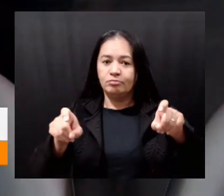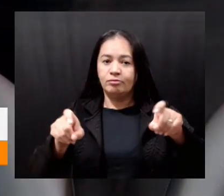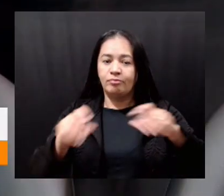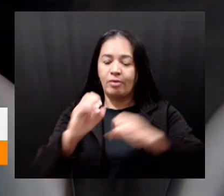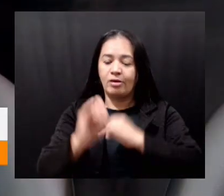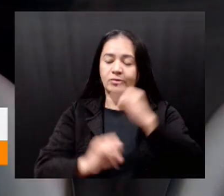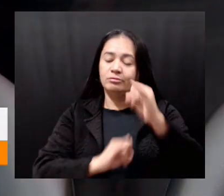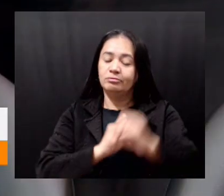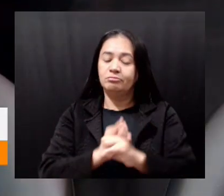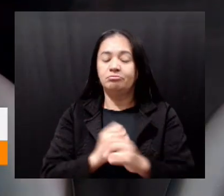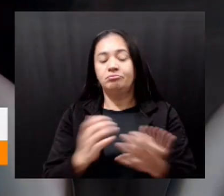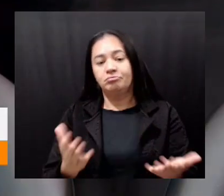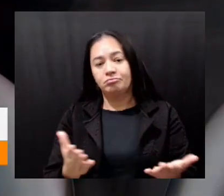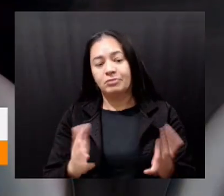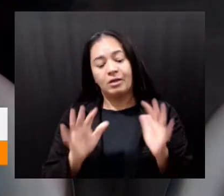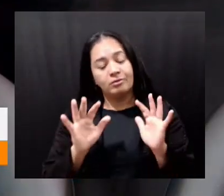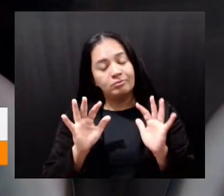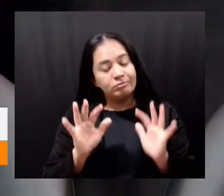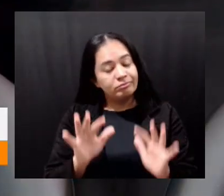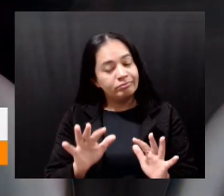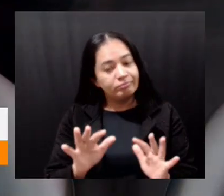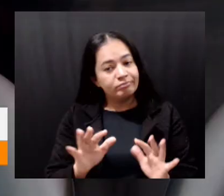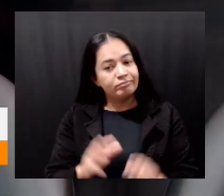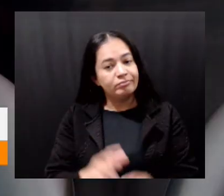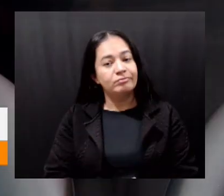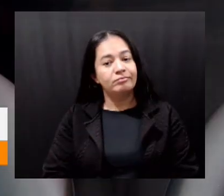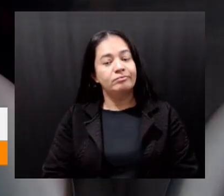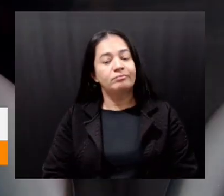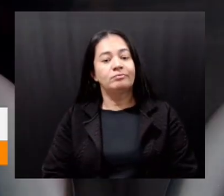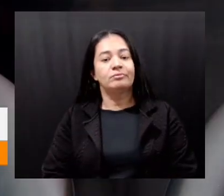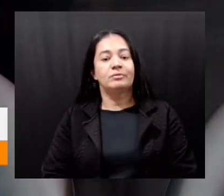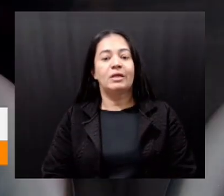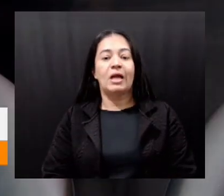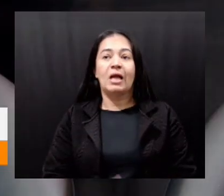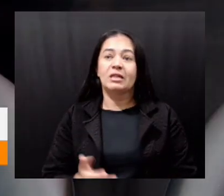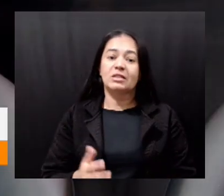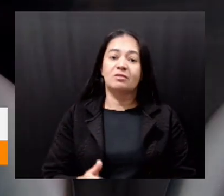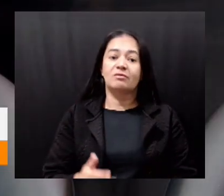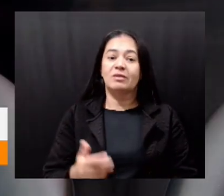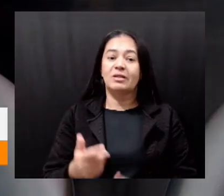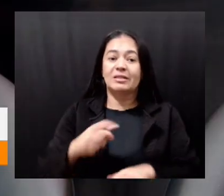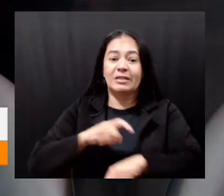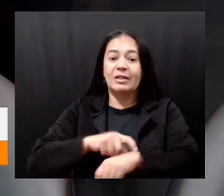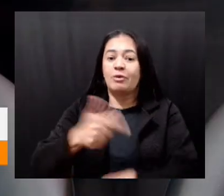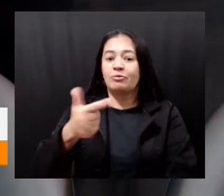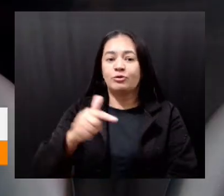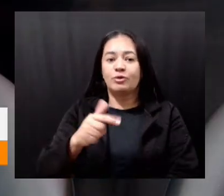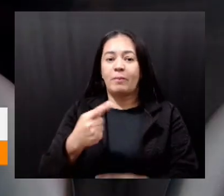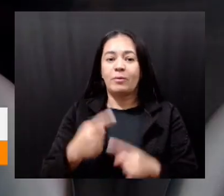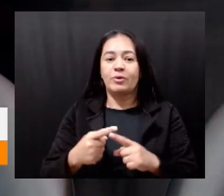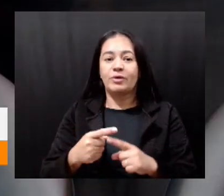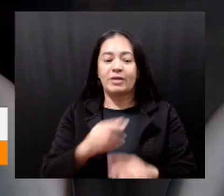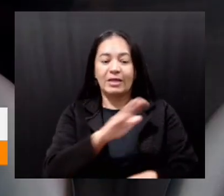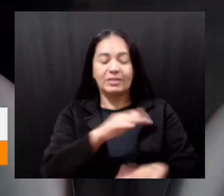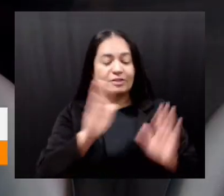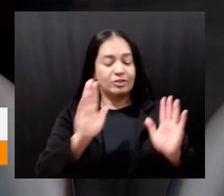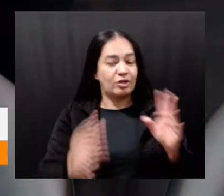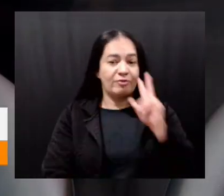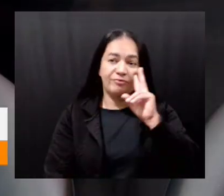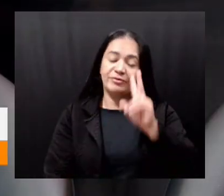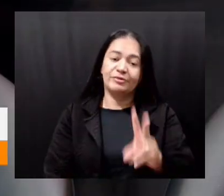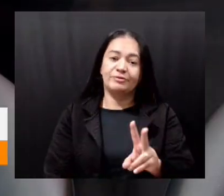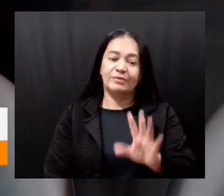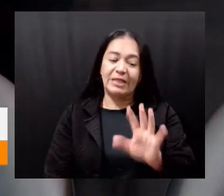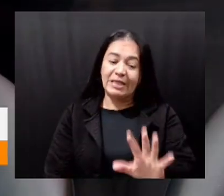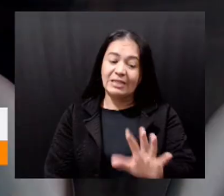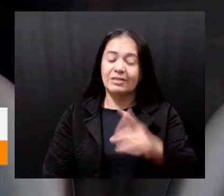aí, muitas vezes esse filtro não dá tempo de ser feito porque a criança já viu, né? E esse é o problema, né? Então,